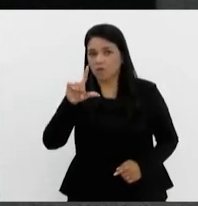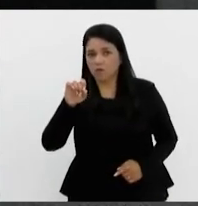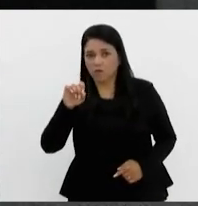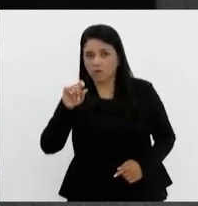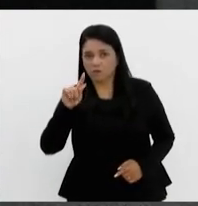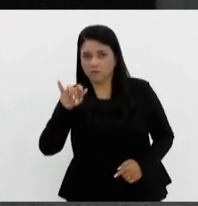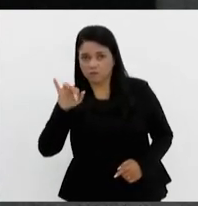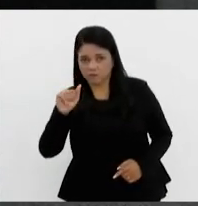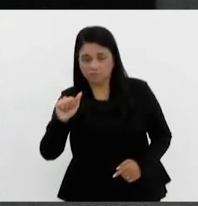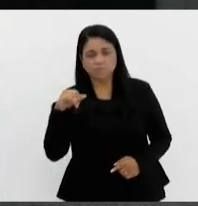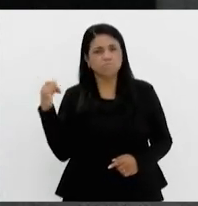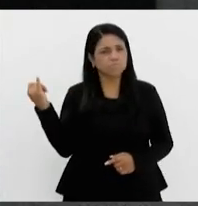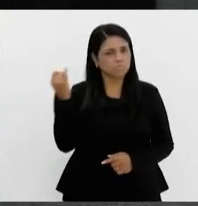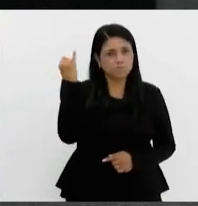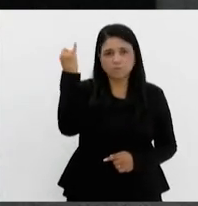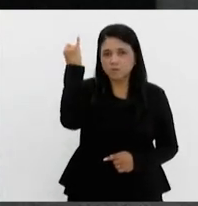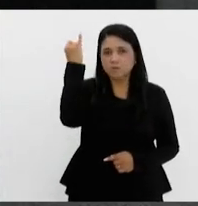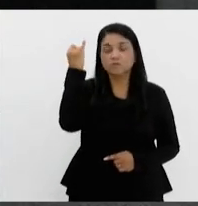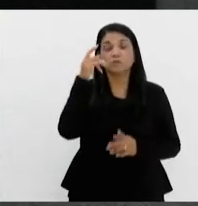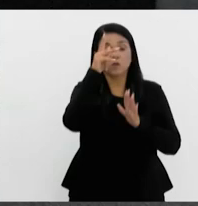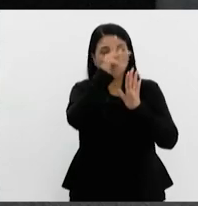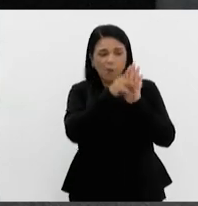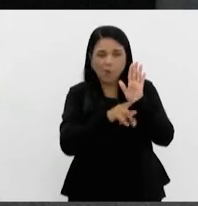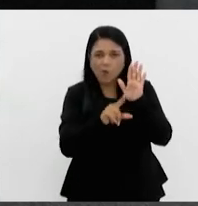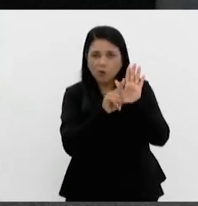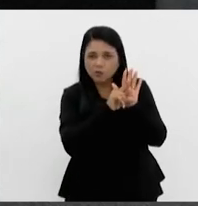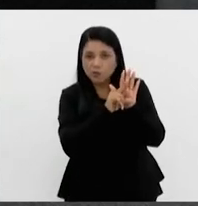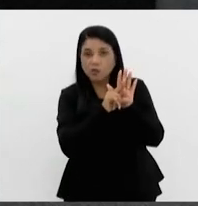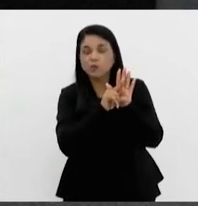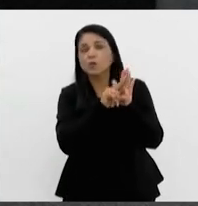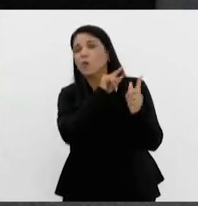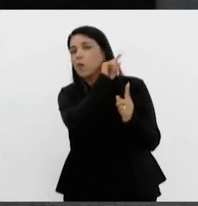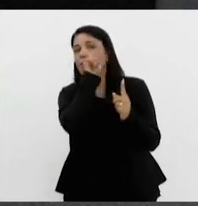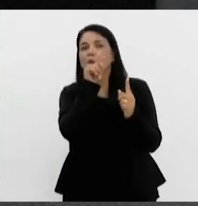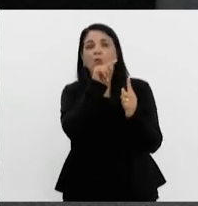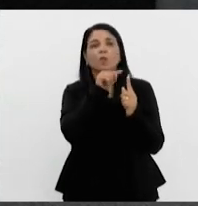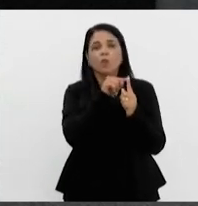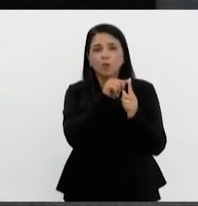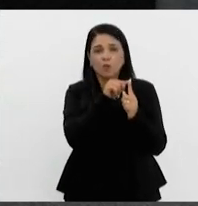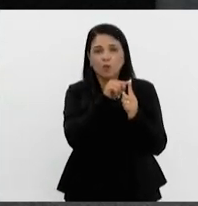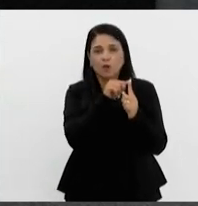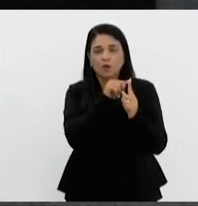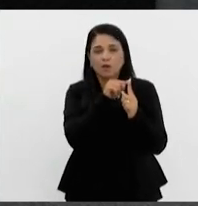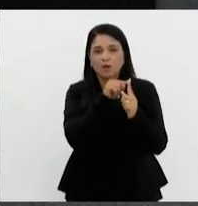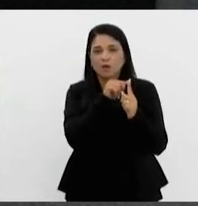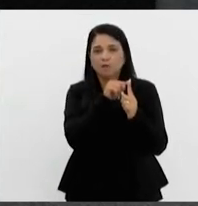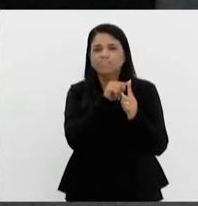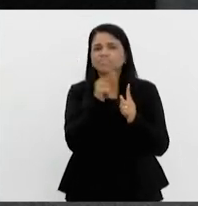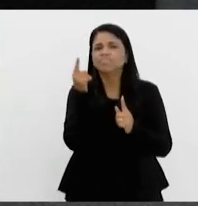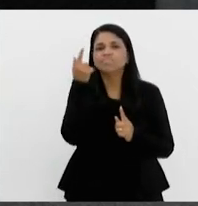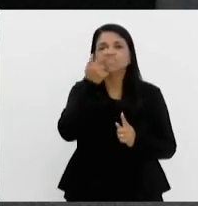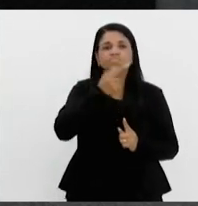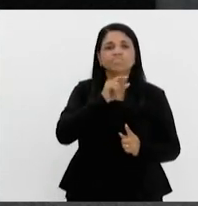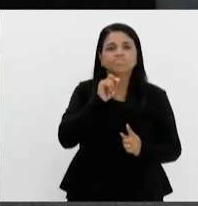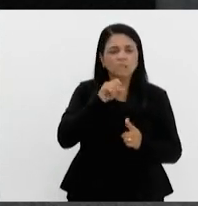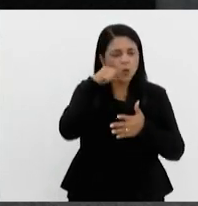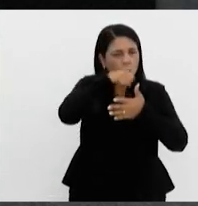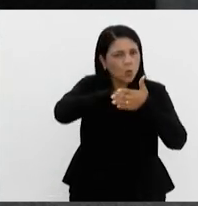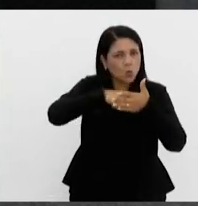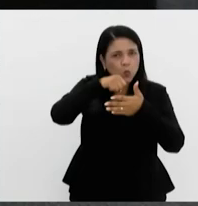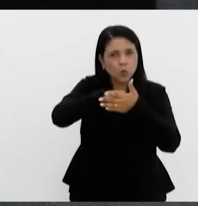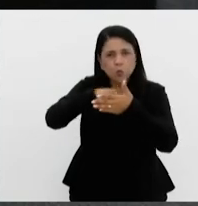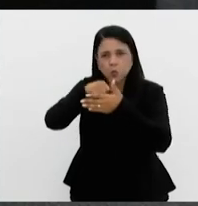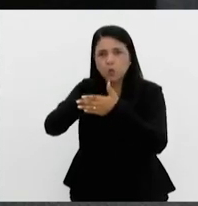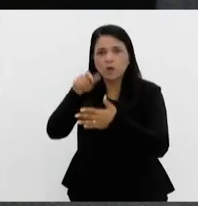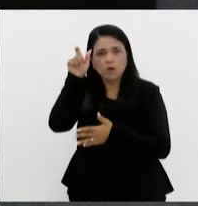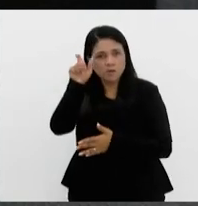e, com isso, o projeto quer também alcançar algo que foi muito conquistado e lutado pelas